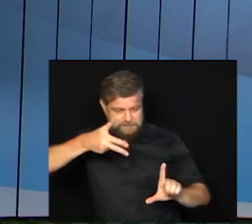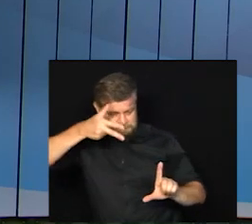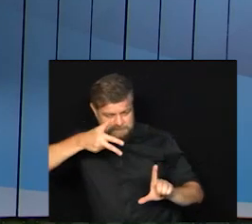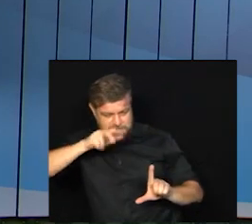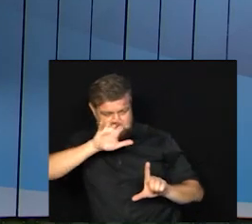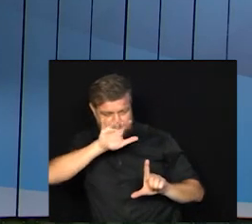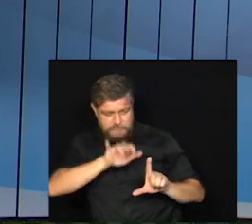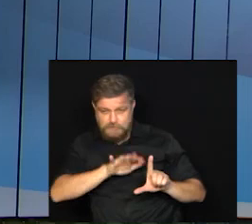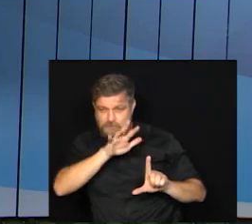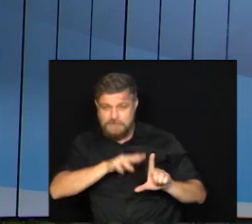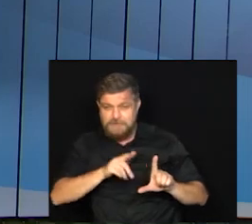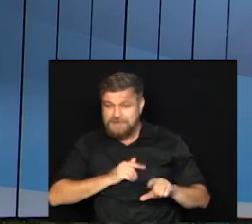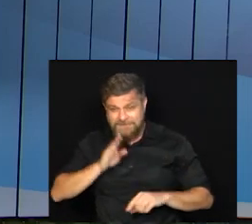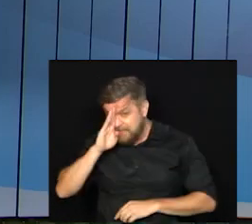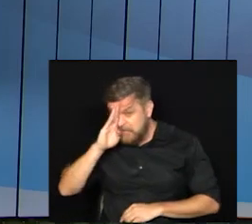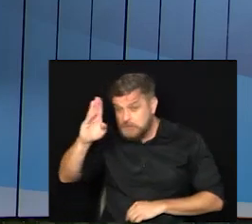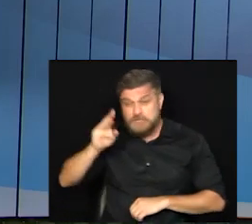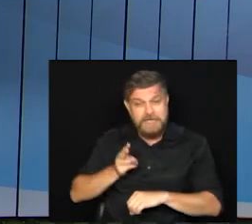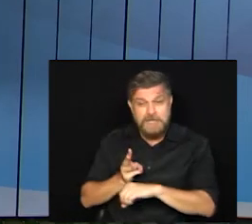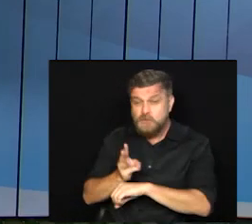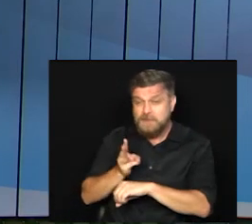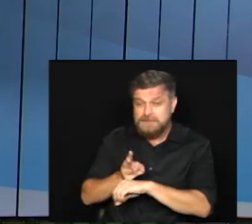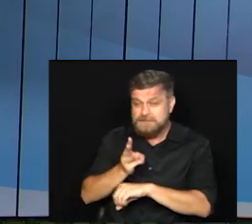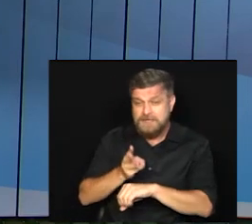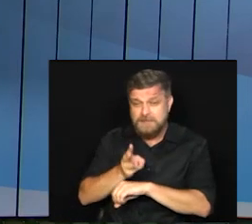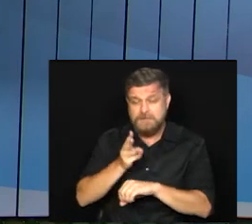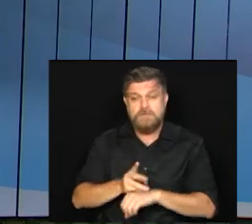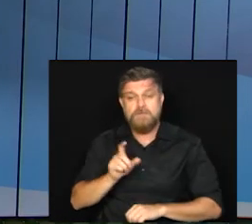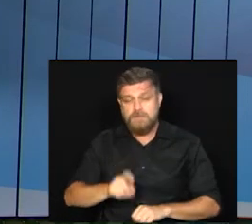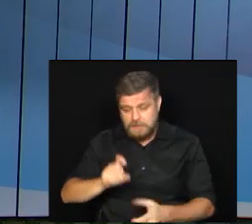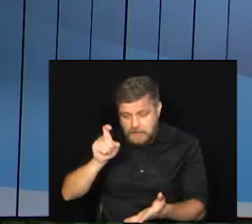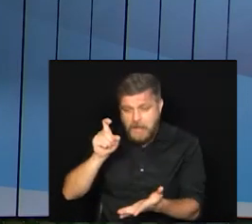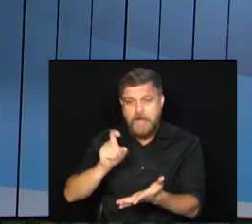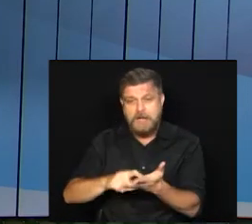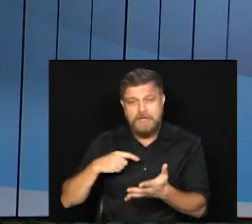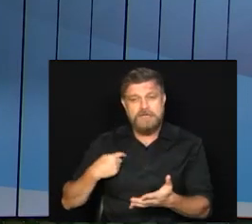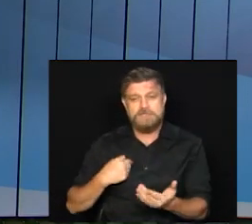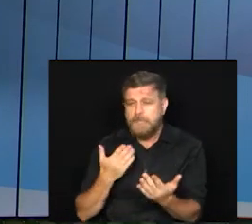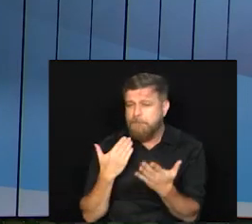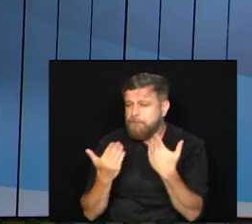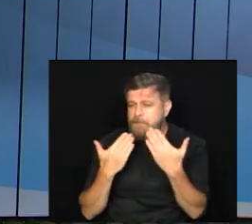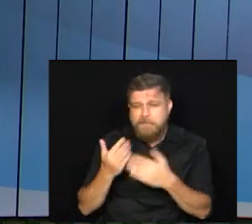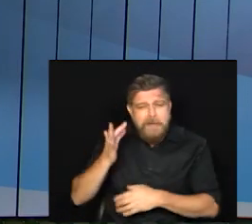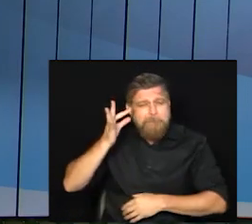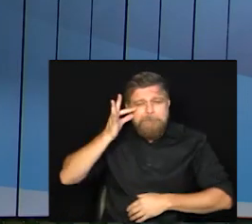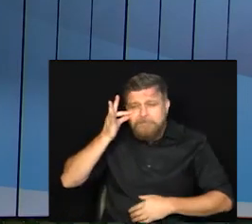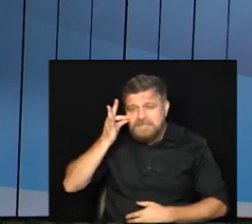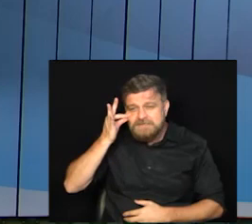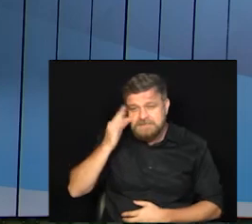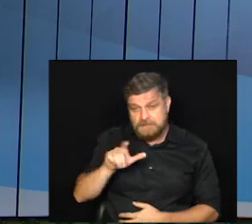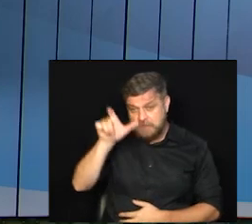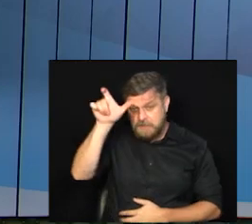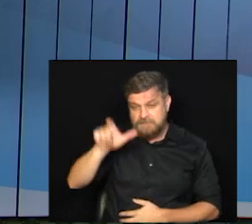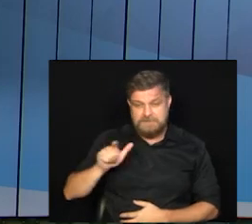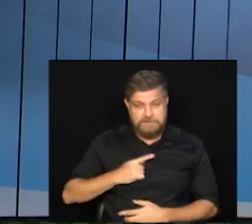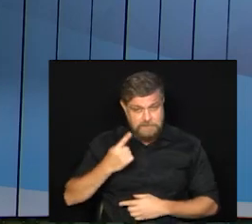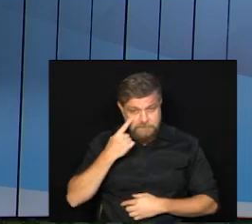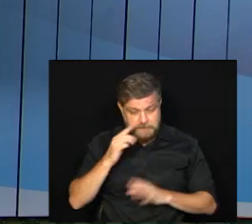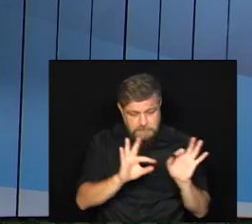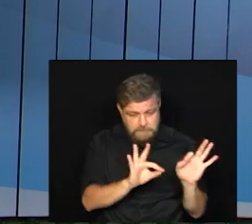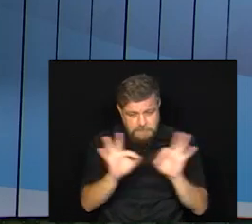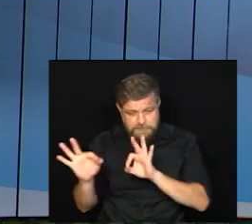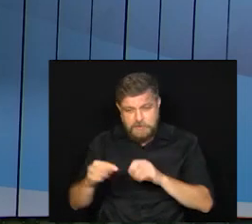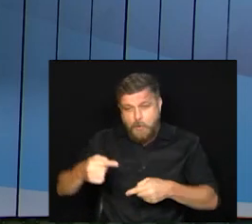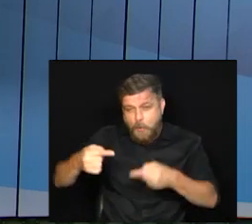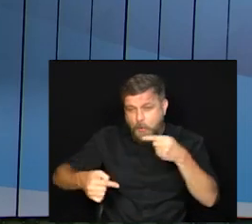Code e vai estar lá. O WhatsApp TV Câmara Campinas. Você clica e a gente conversa ao vivo. Você que estava acompanhando o